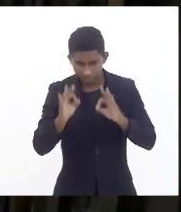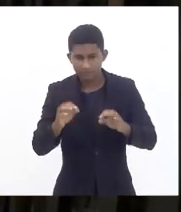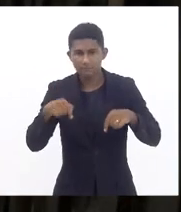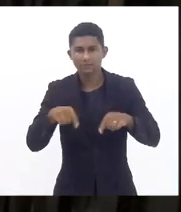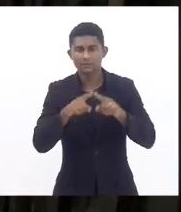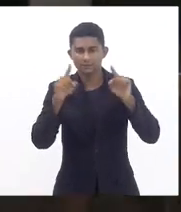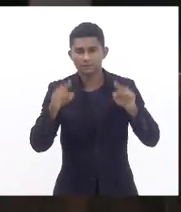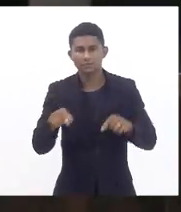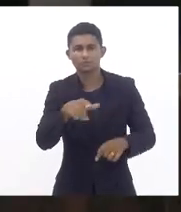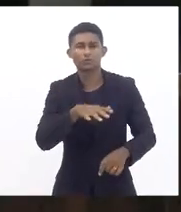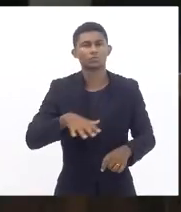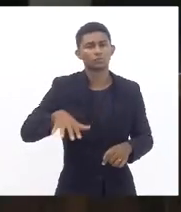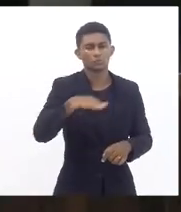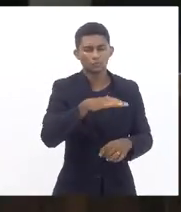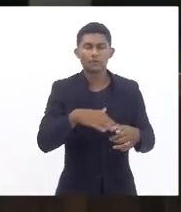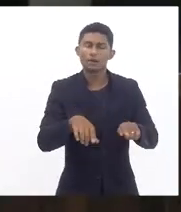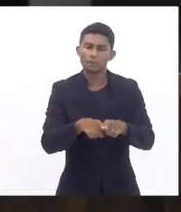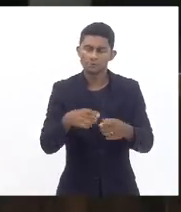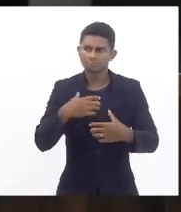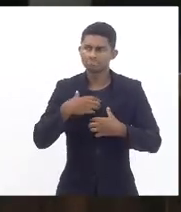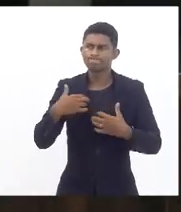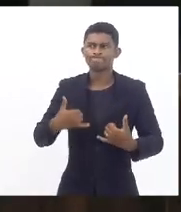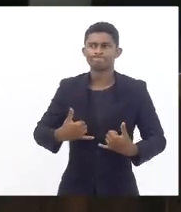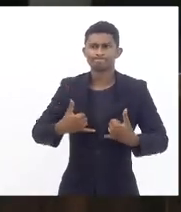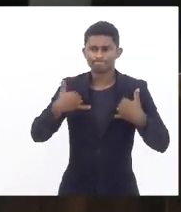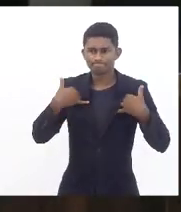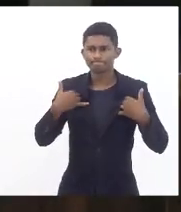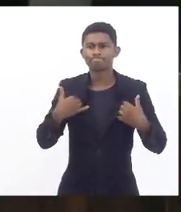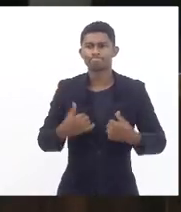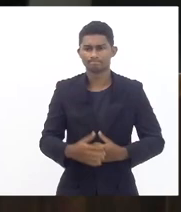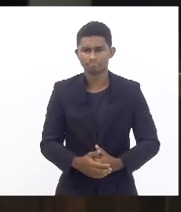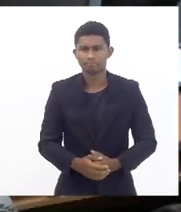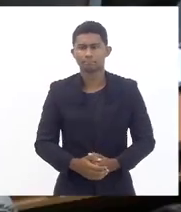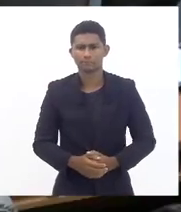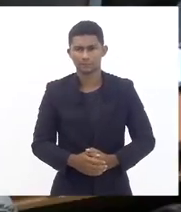se sentem honrados com essa homenagem pós-morte.